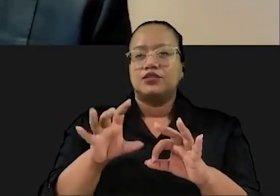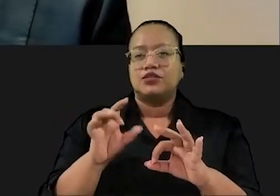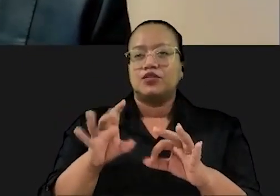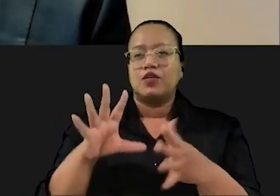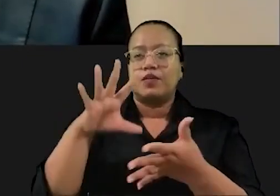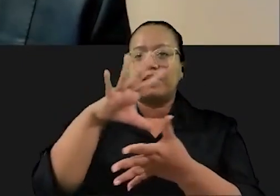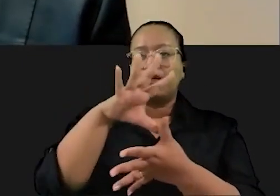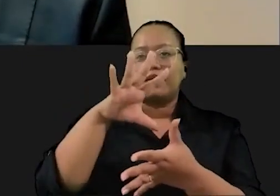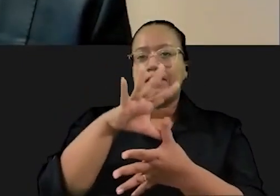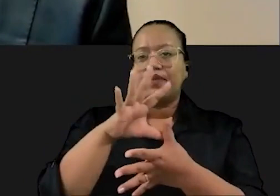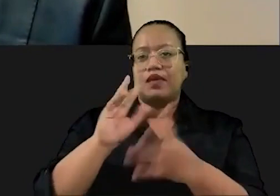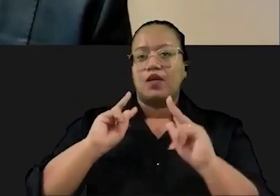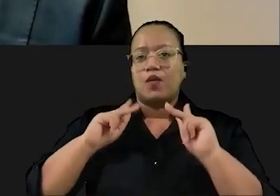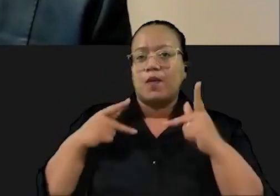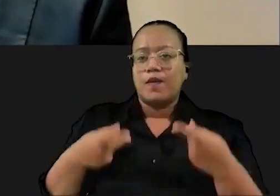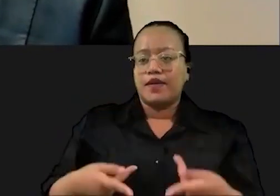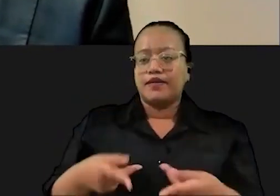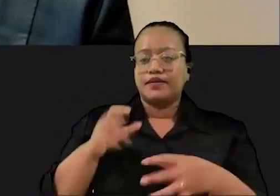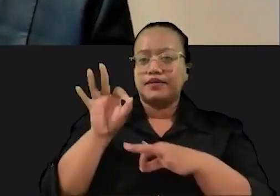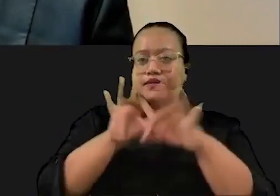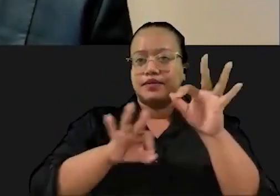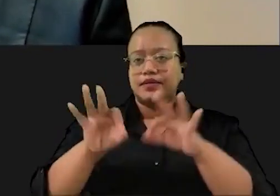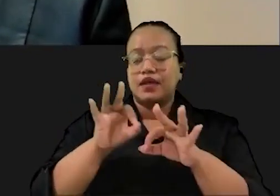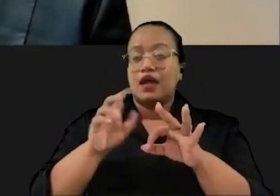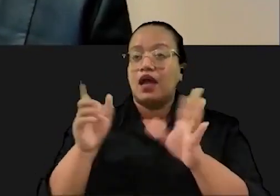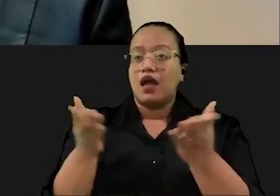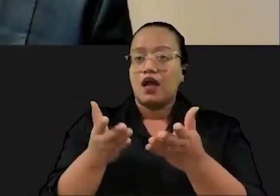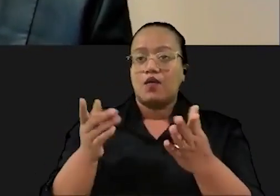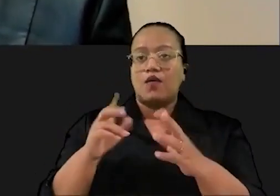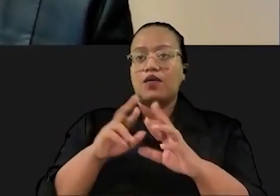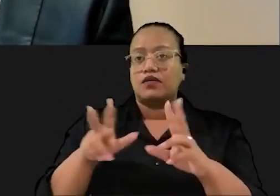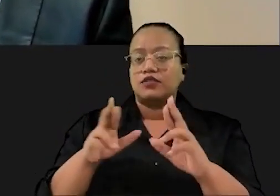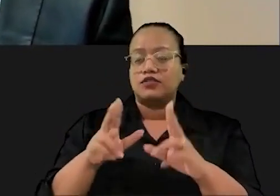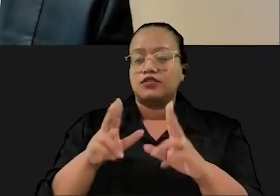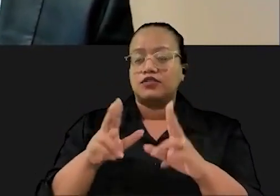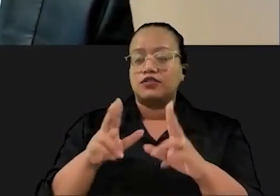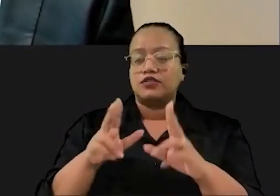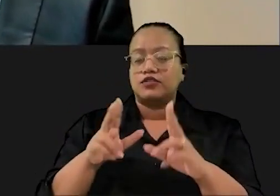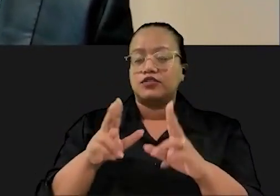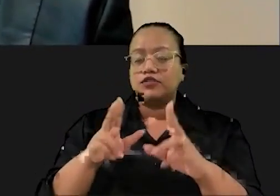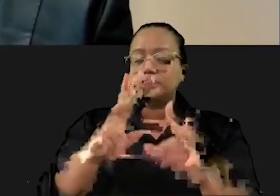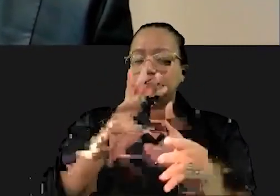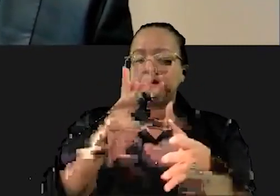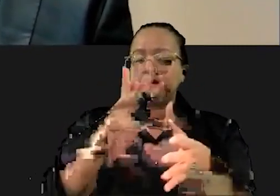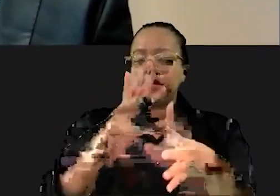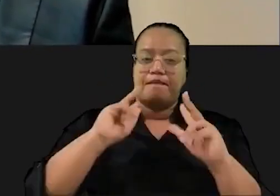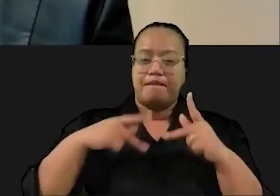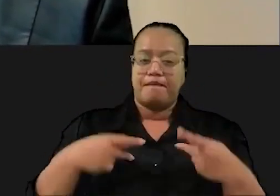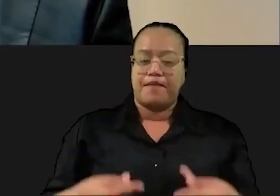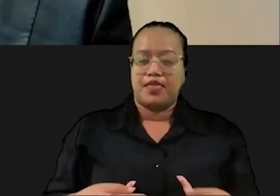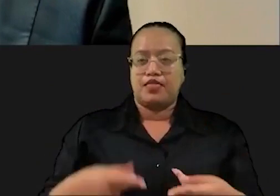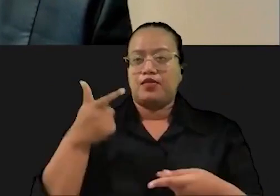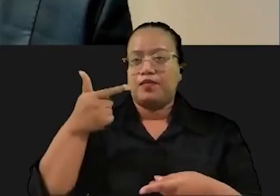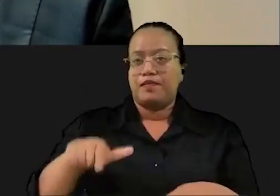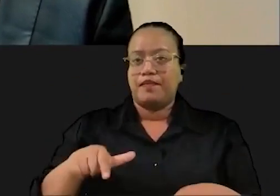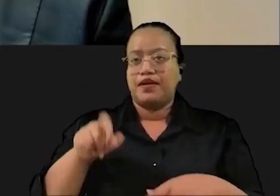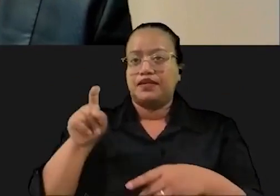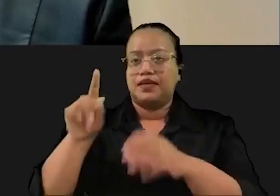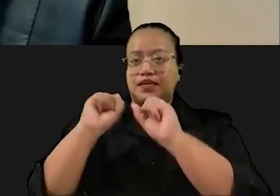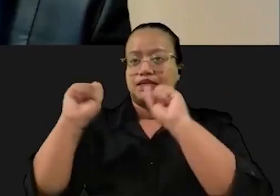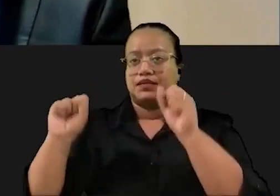tem como casar esse mapeamento das ações humanas com as tarefas do sistema. Então a gente consegue, vamos dizer